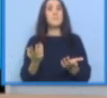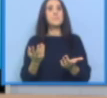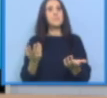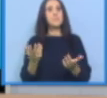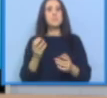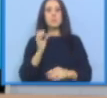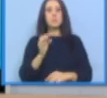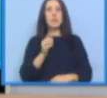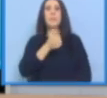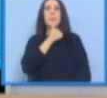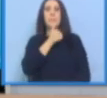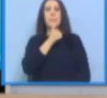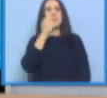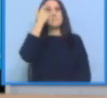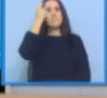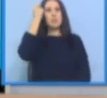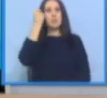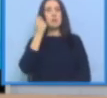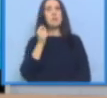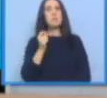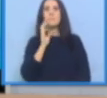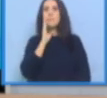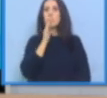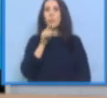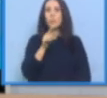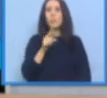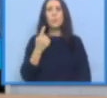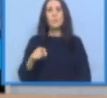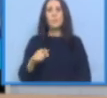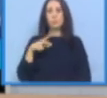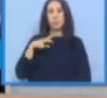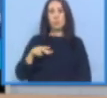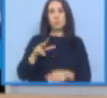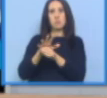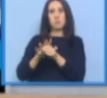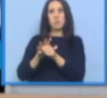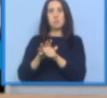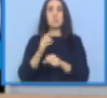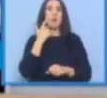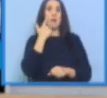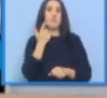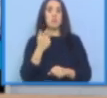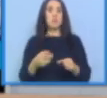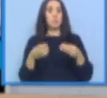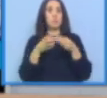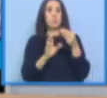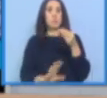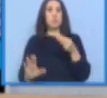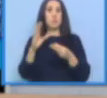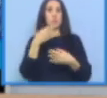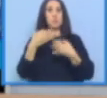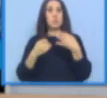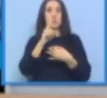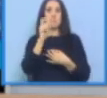a questão se prende não apenas com a situação portuguesa, que em princípio a Comissão Nacional de